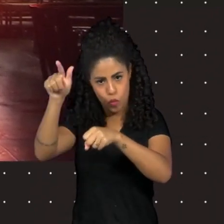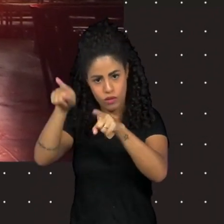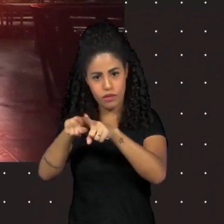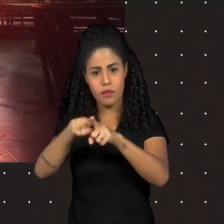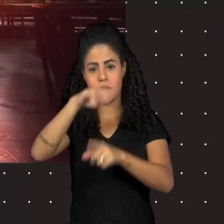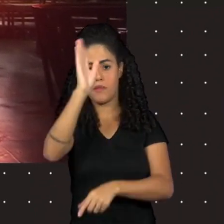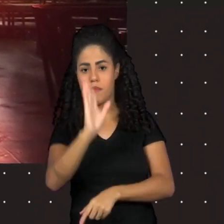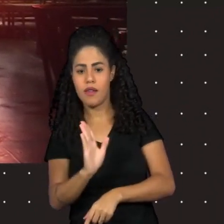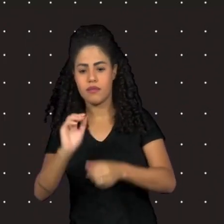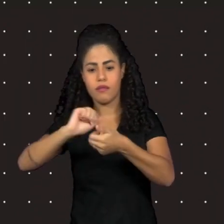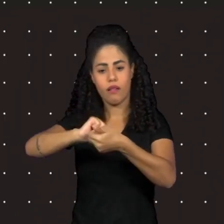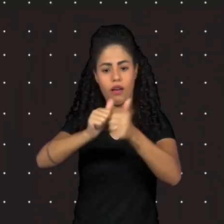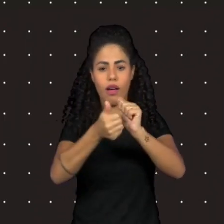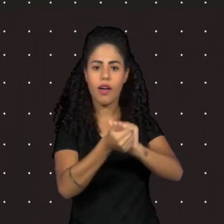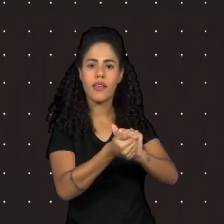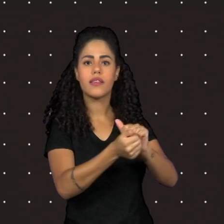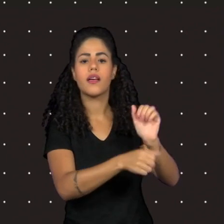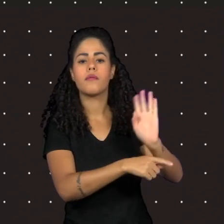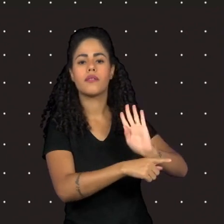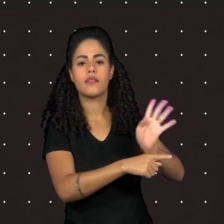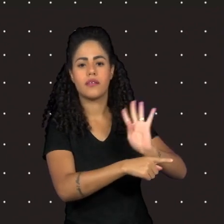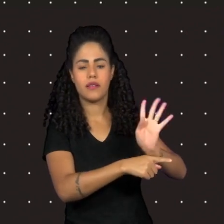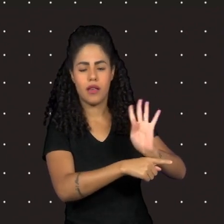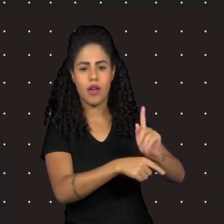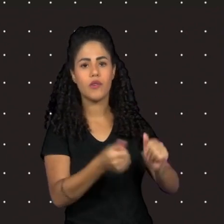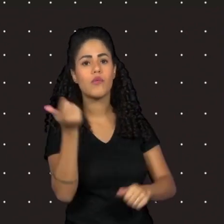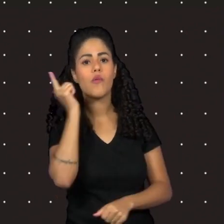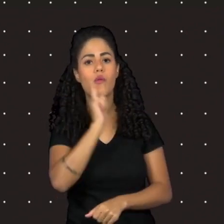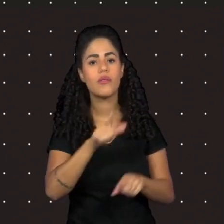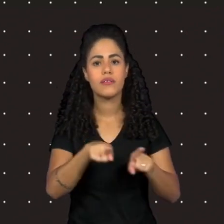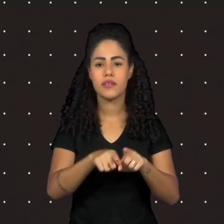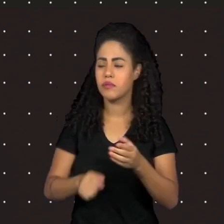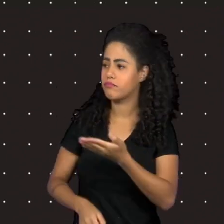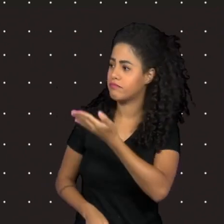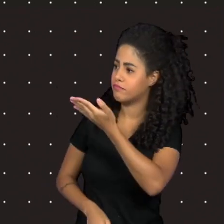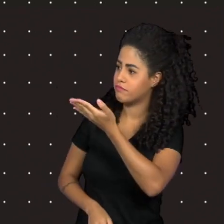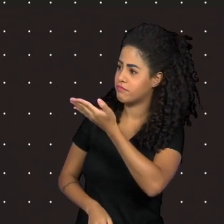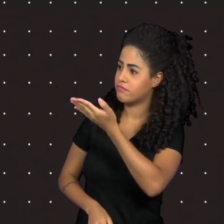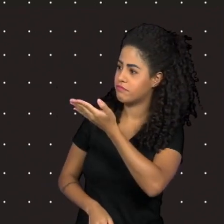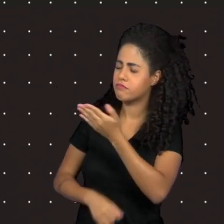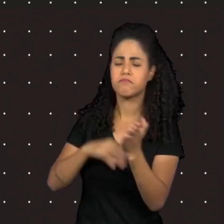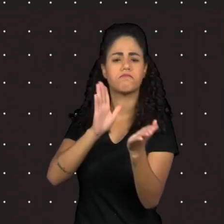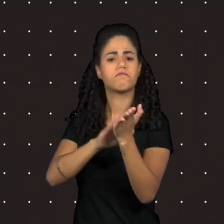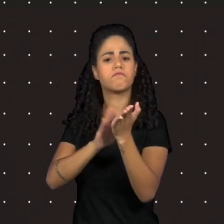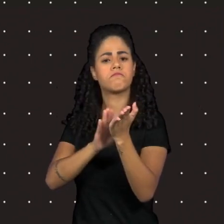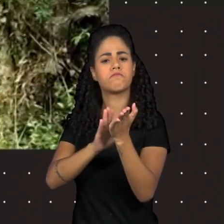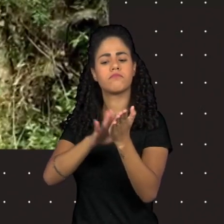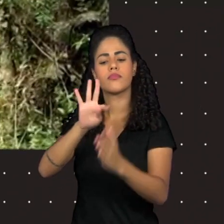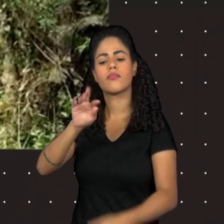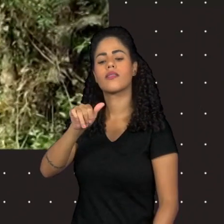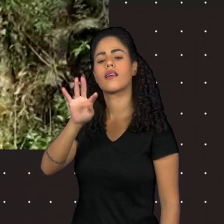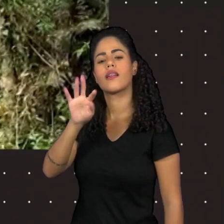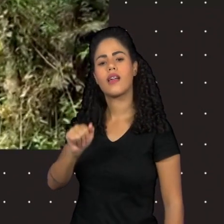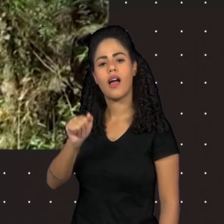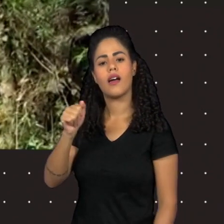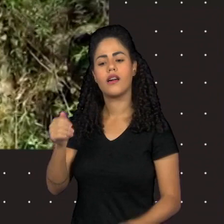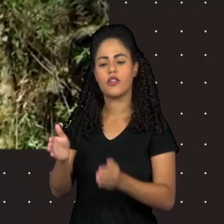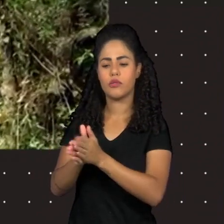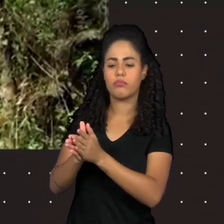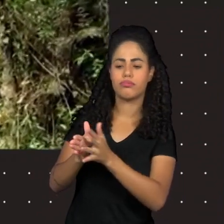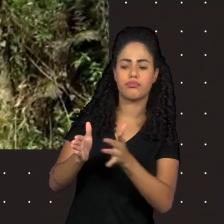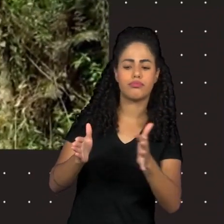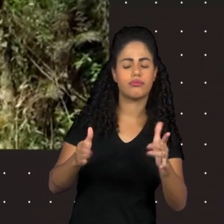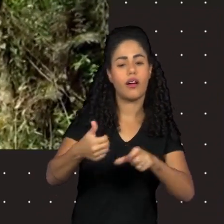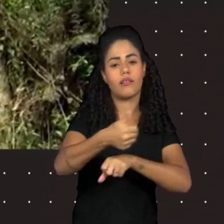para o cinema com grande êxito. Queria dar os parabéns para a Tata pela toda a carreira dela, ela é uma